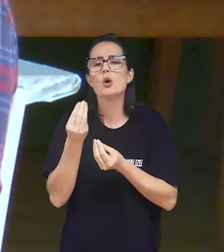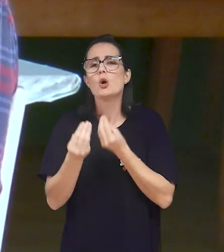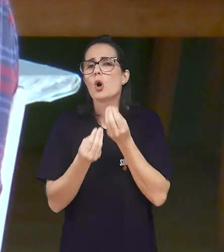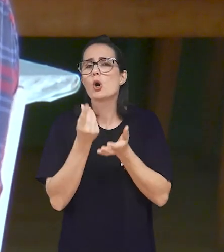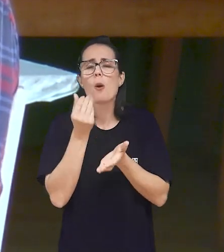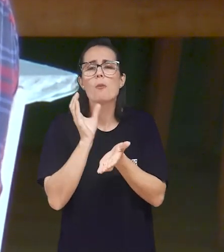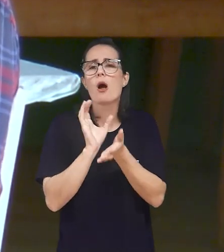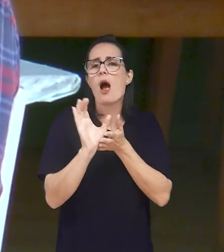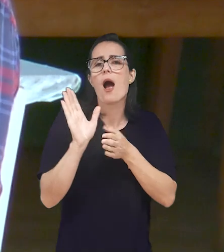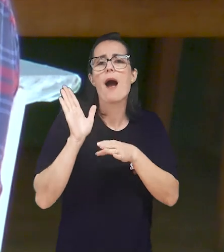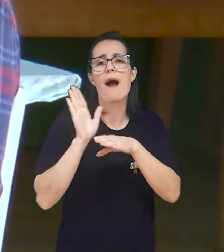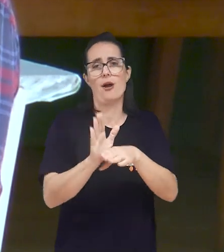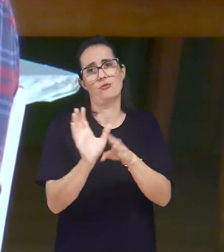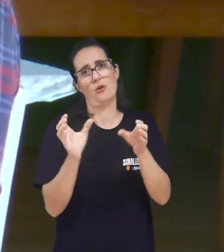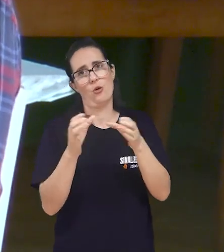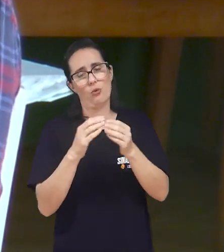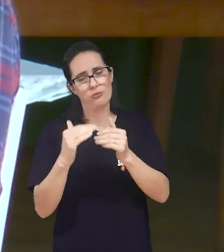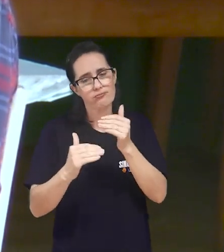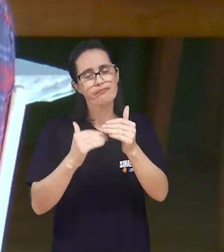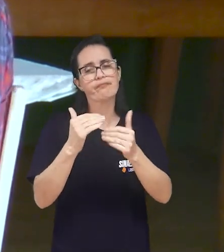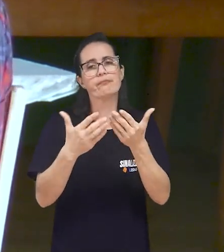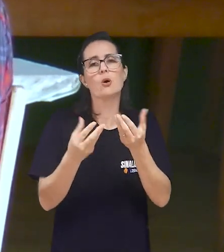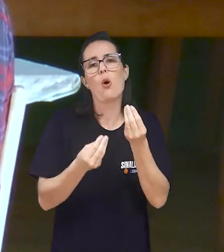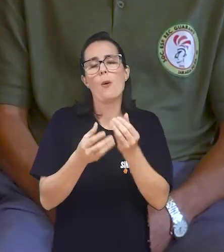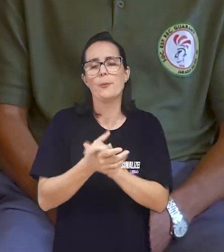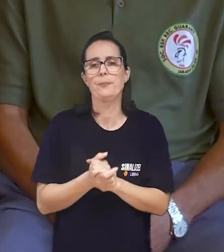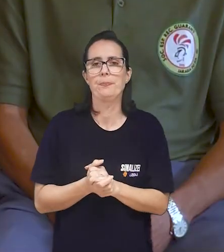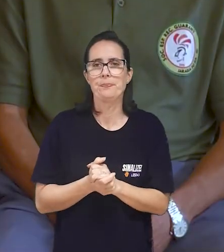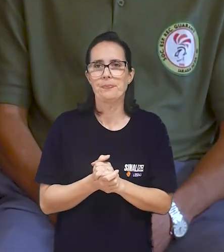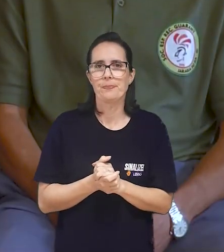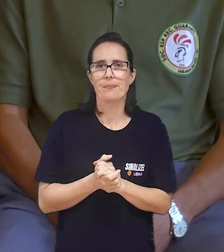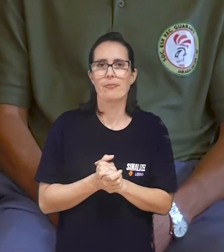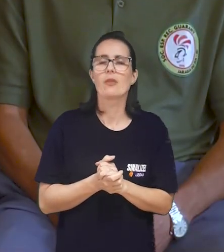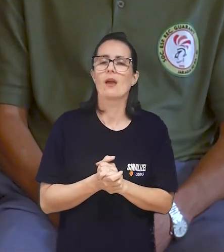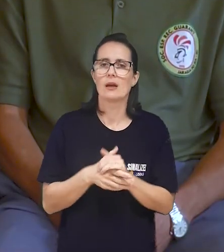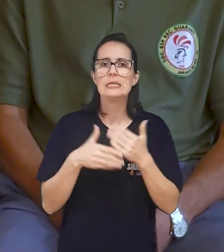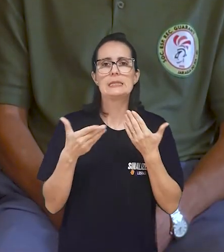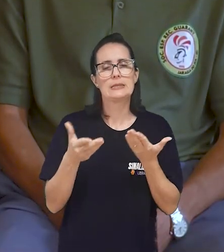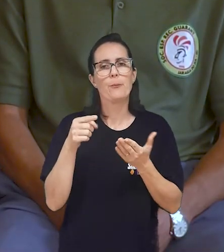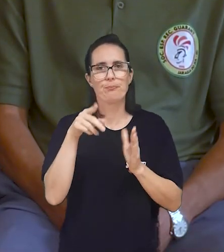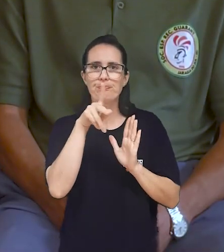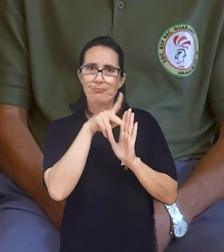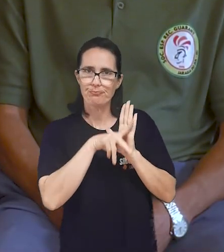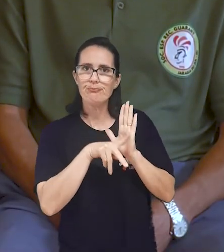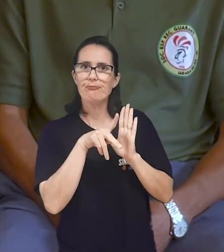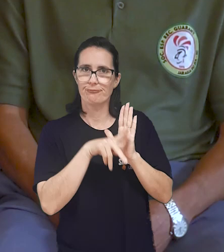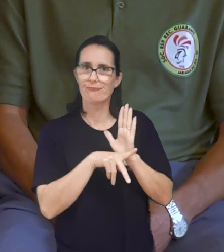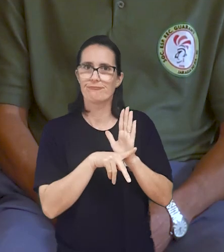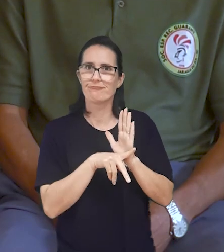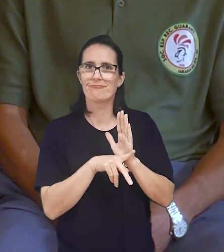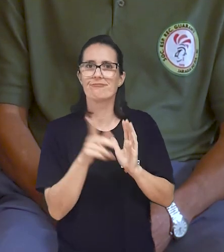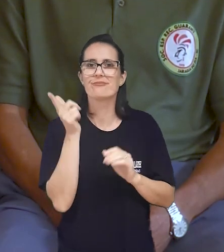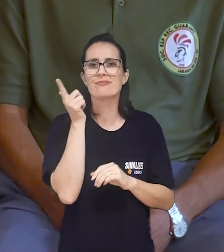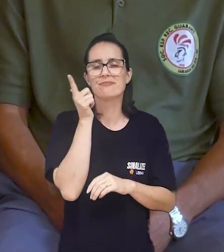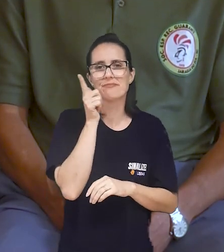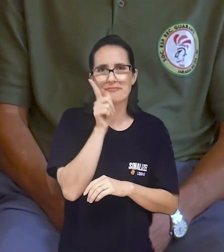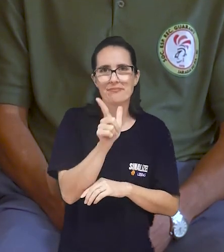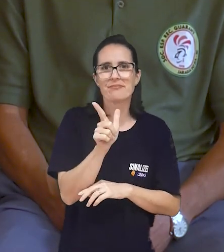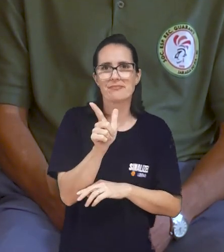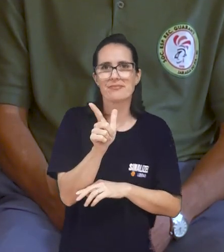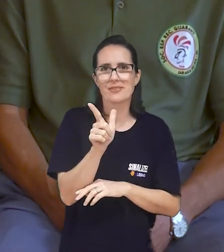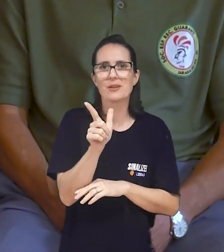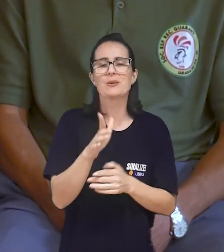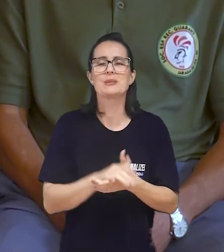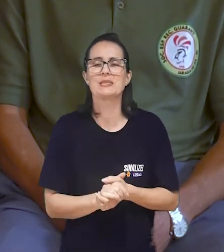da sociedade e até mesmo das suas tradições? Então esse é um projeto que a gente